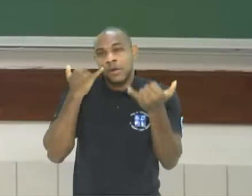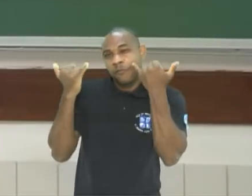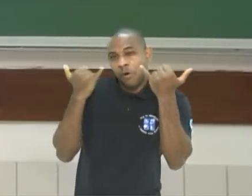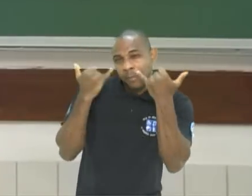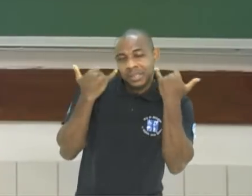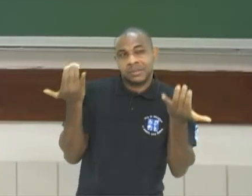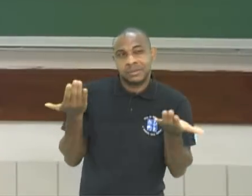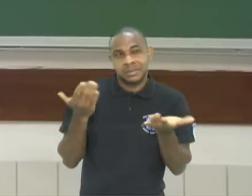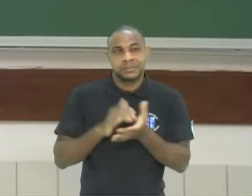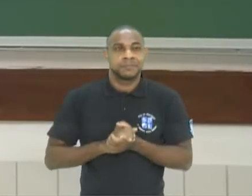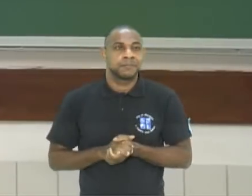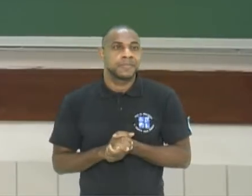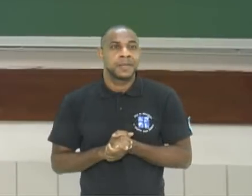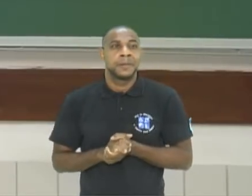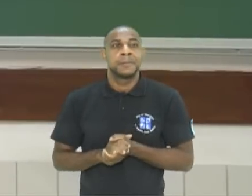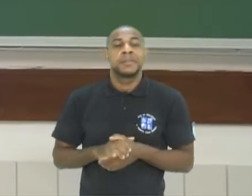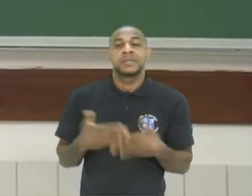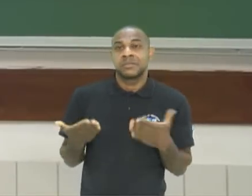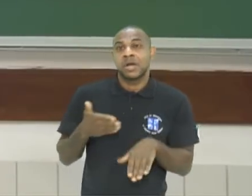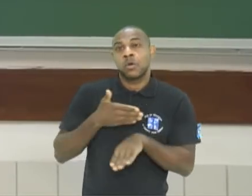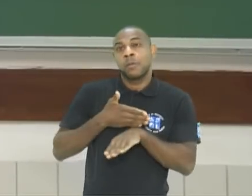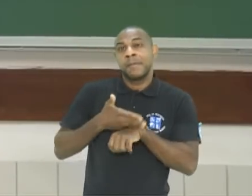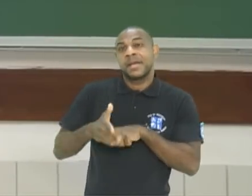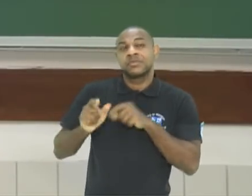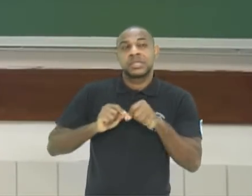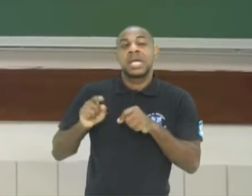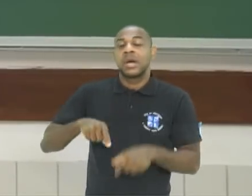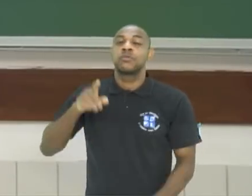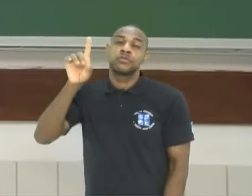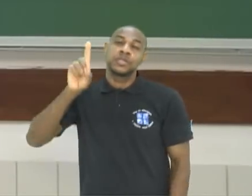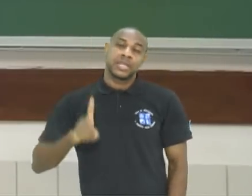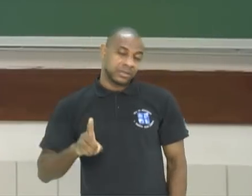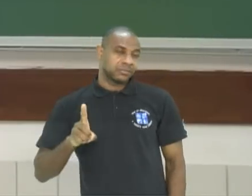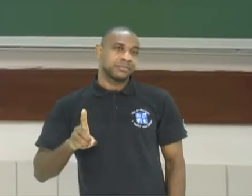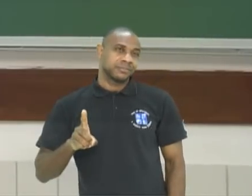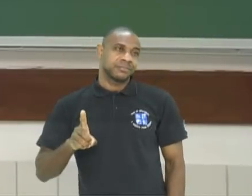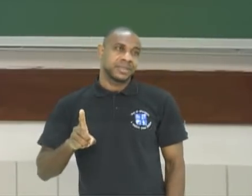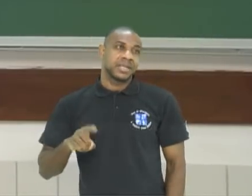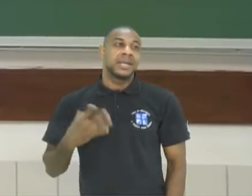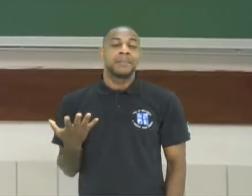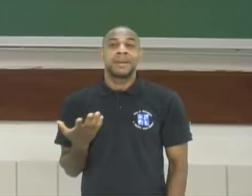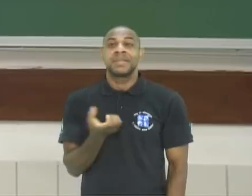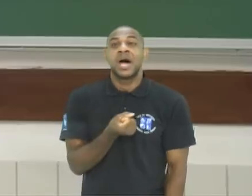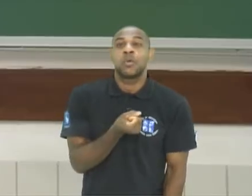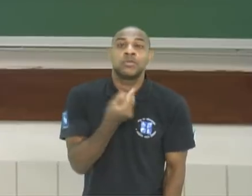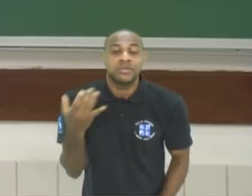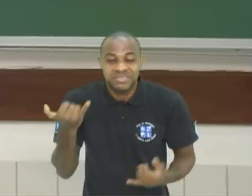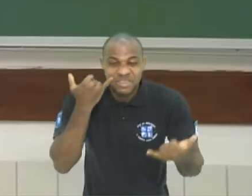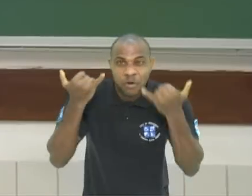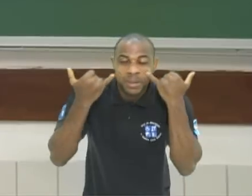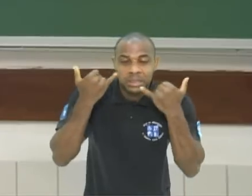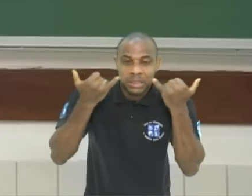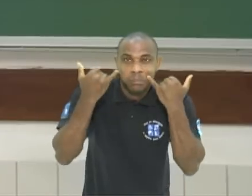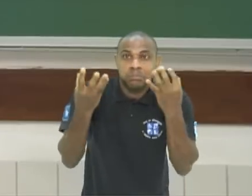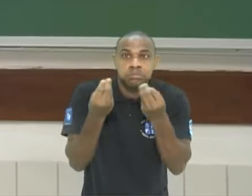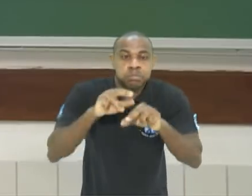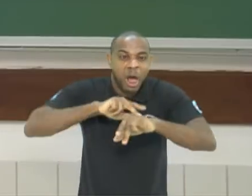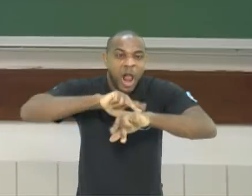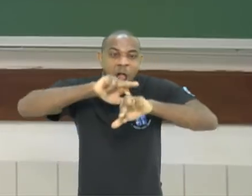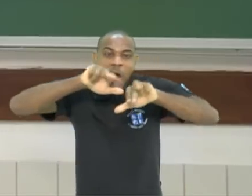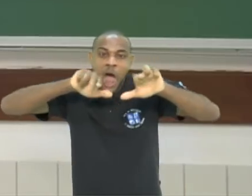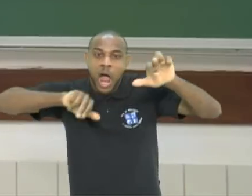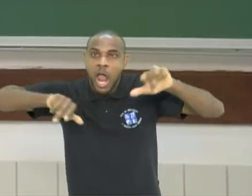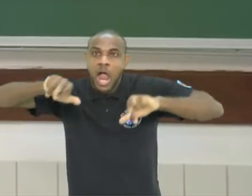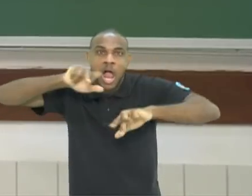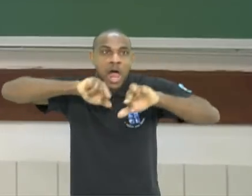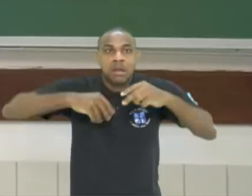informações. Então, ele já começa ali dizendo que é um direito, mas talvez a quantidade de informações que são transmitidas